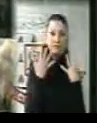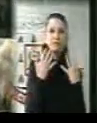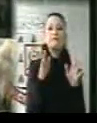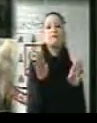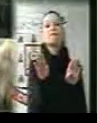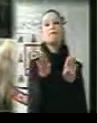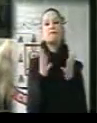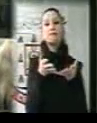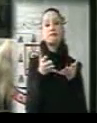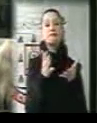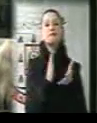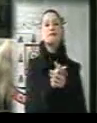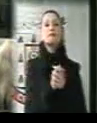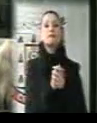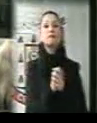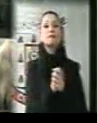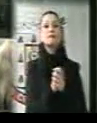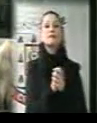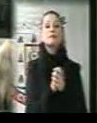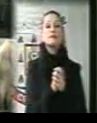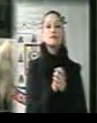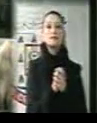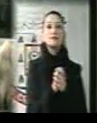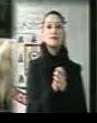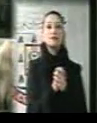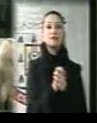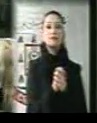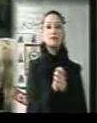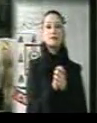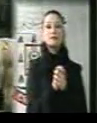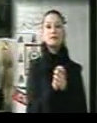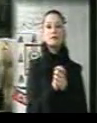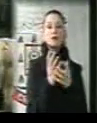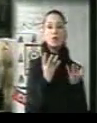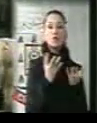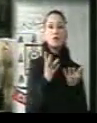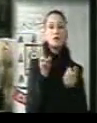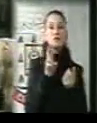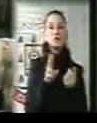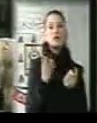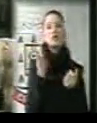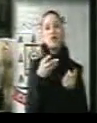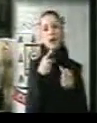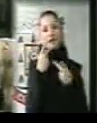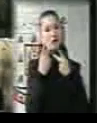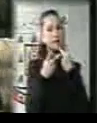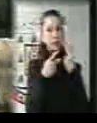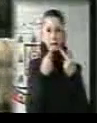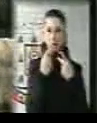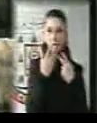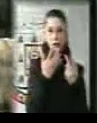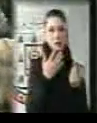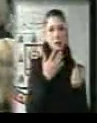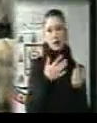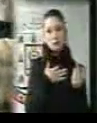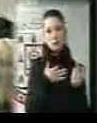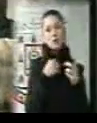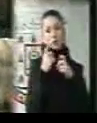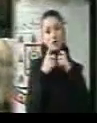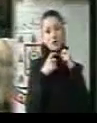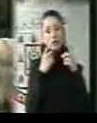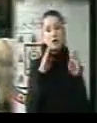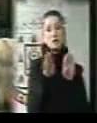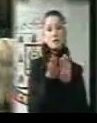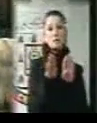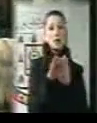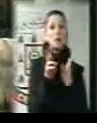plateia. Senhor presidente, aqui posteriormente, os vereadores já colocaram a maior parte das questões